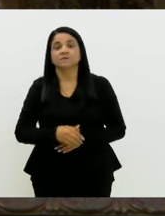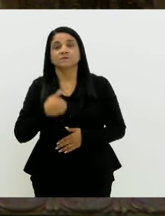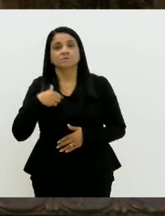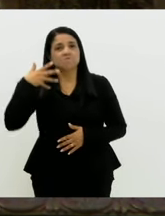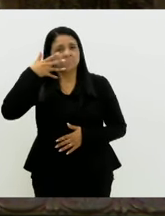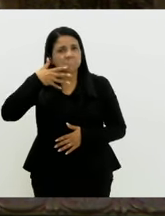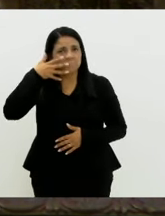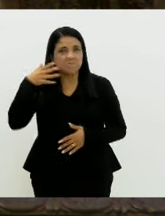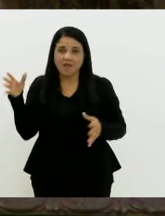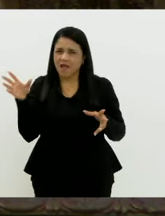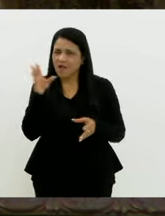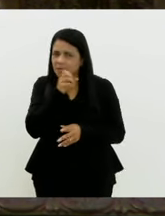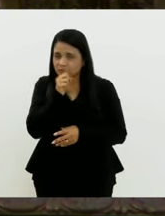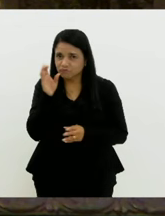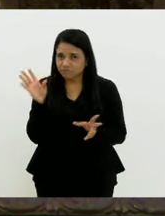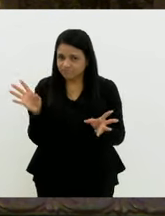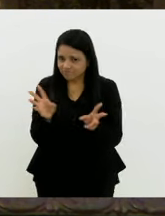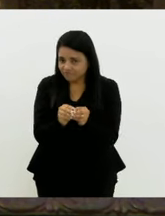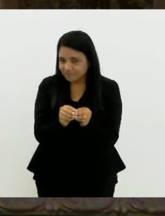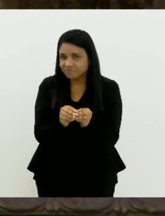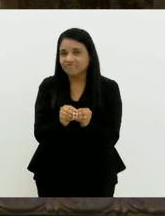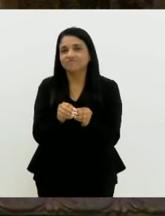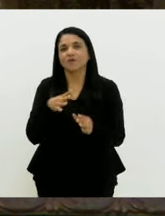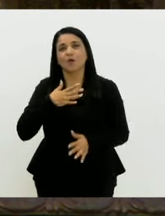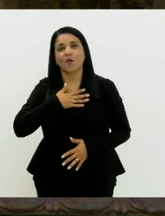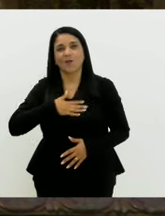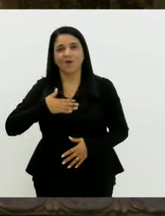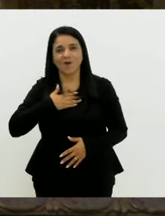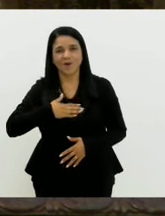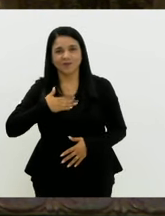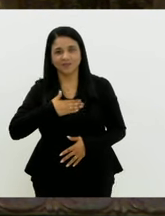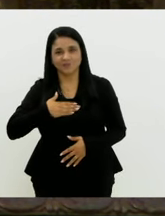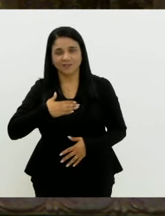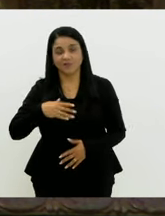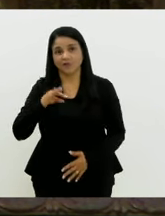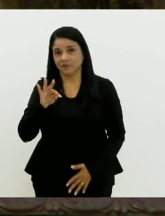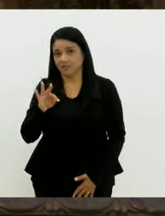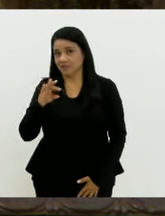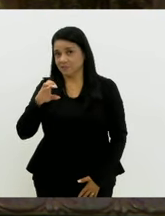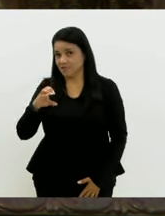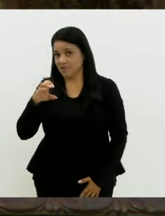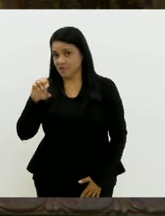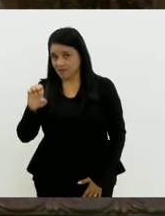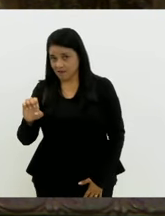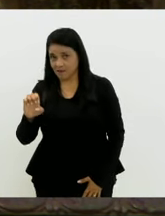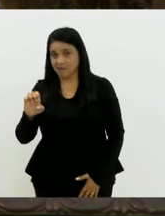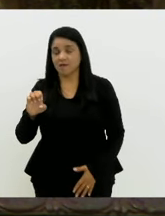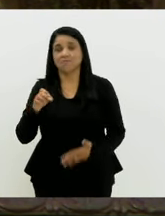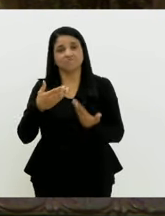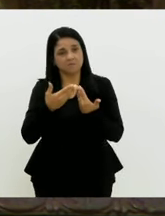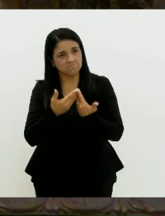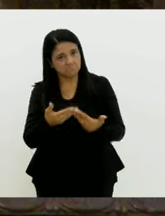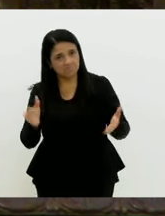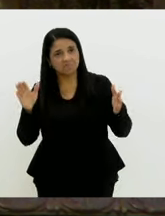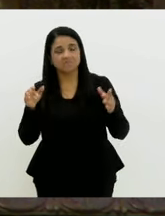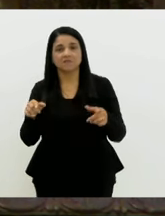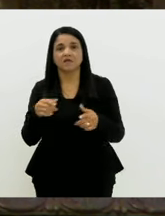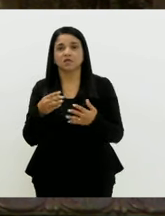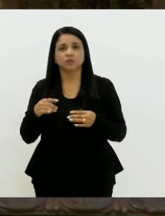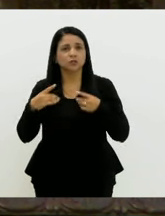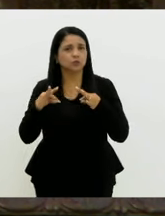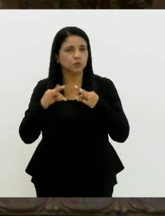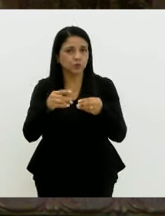presidente, e eu gostaria de colocar o TCE à disposição dos nobres parlamentares no exercício do